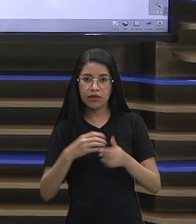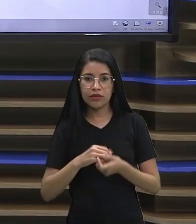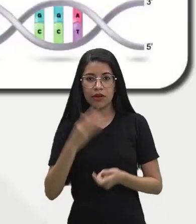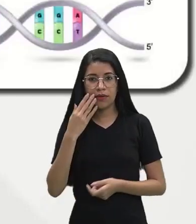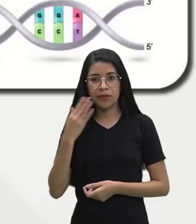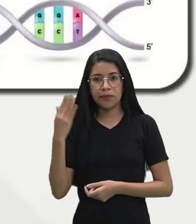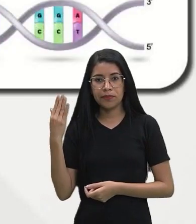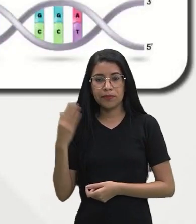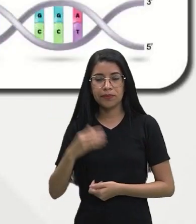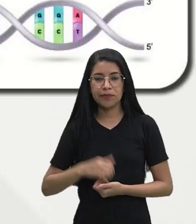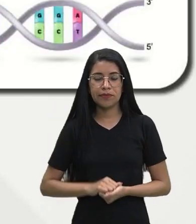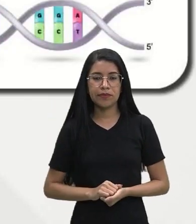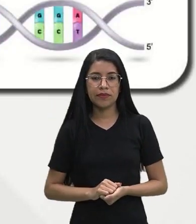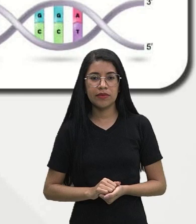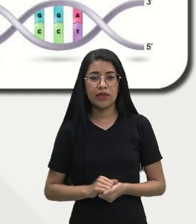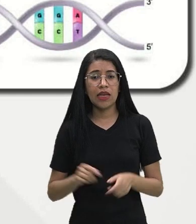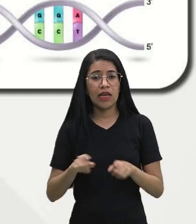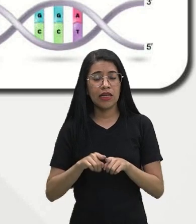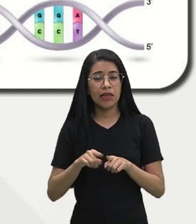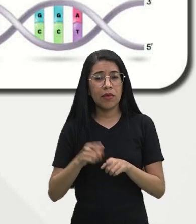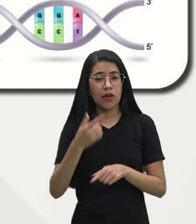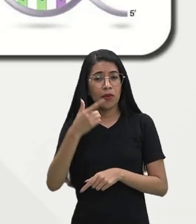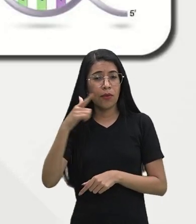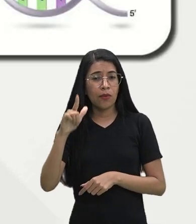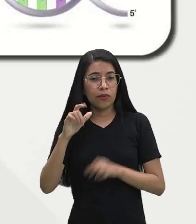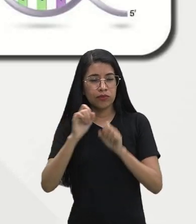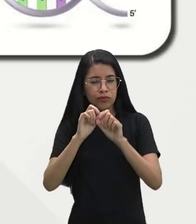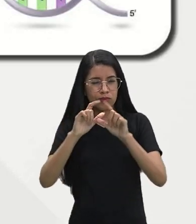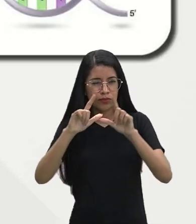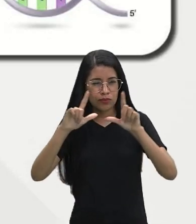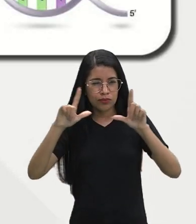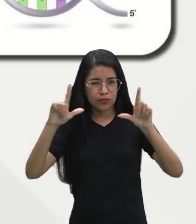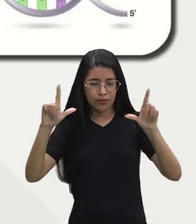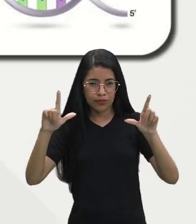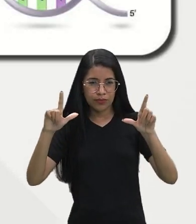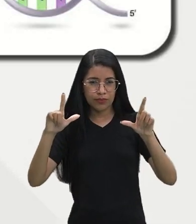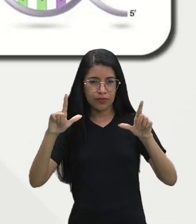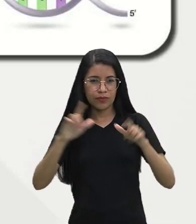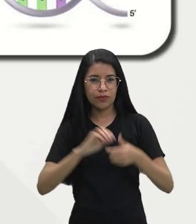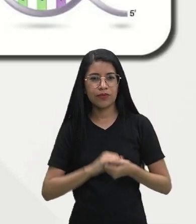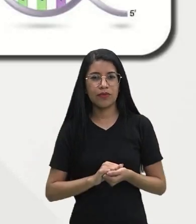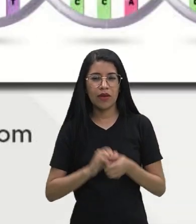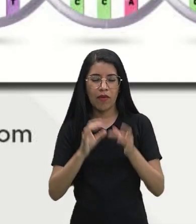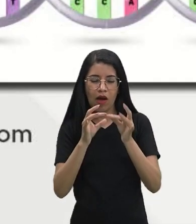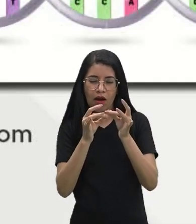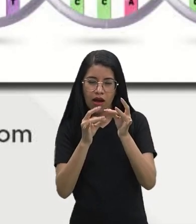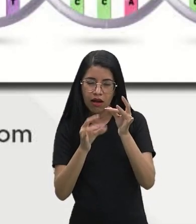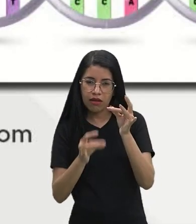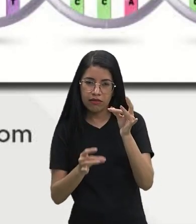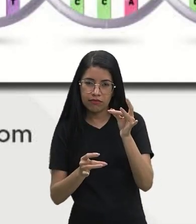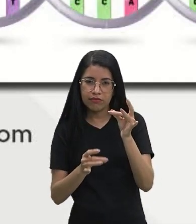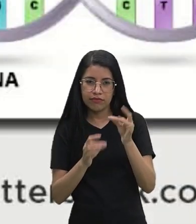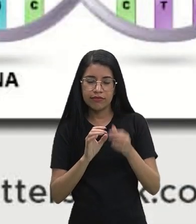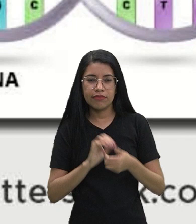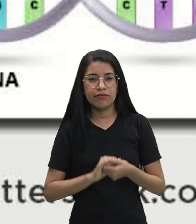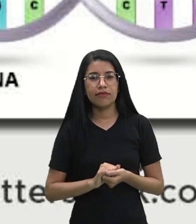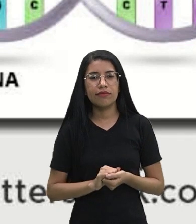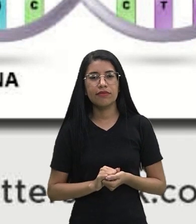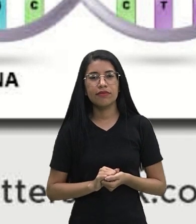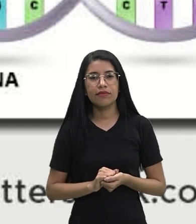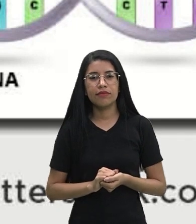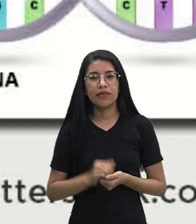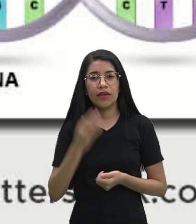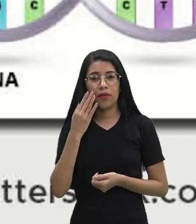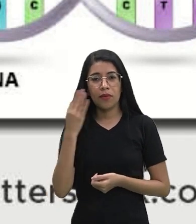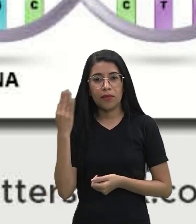aqui. E outra coisa, eu vou dar mais um zoom, gente. Dá mais um zoom aqui, ó. Você tá vendo, olha